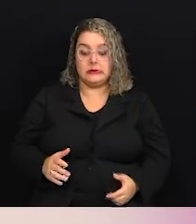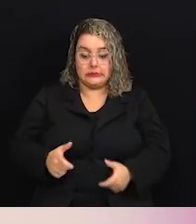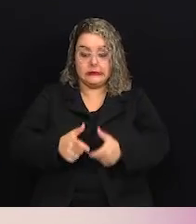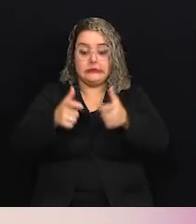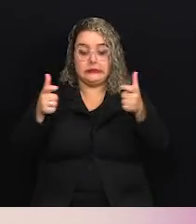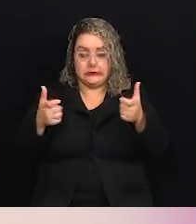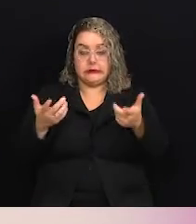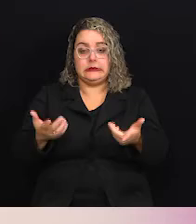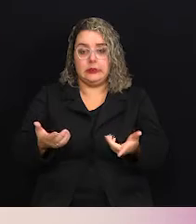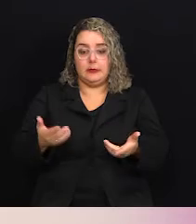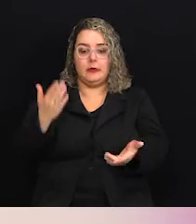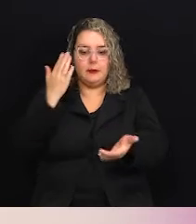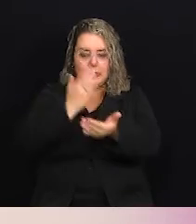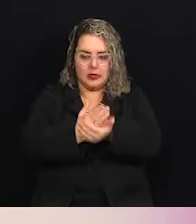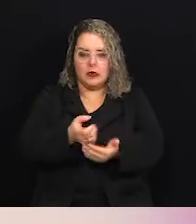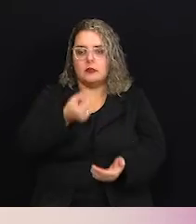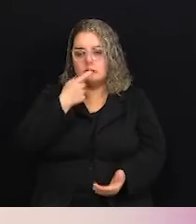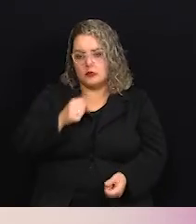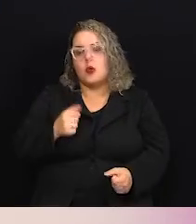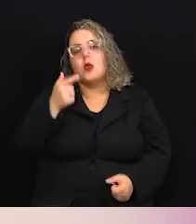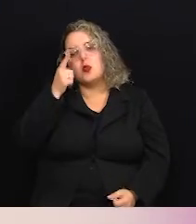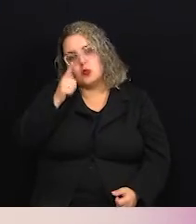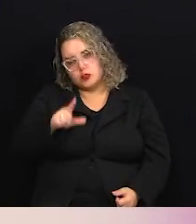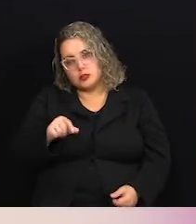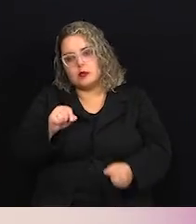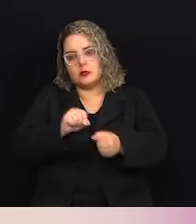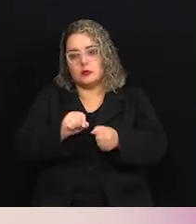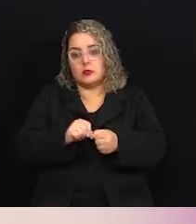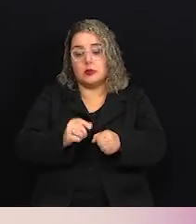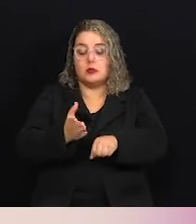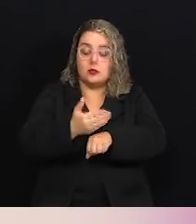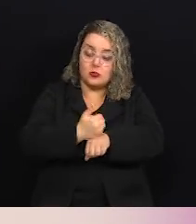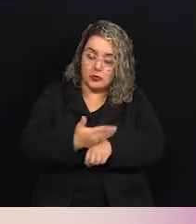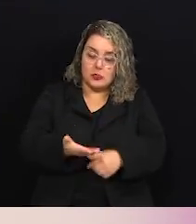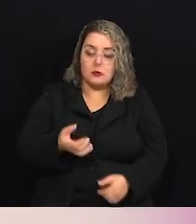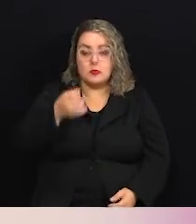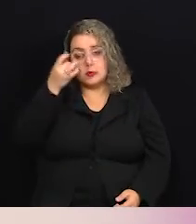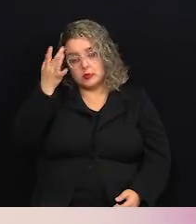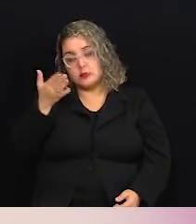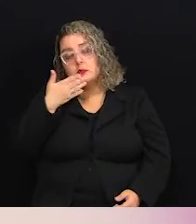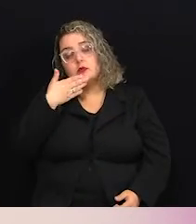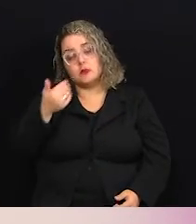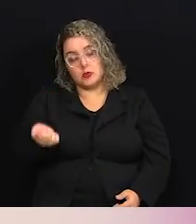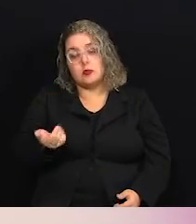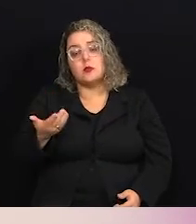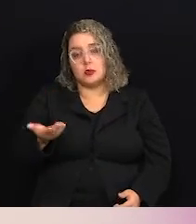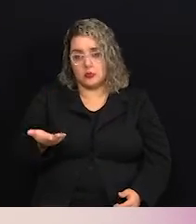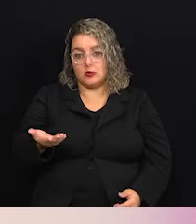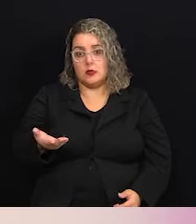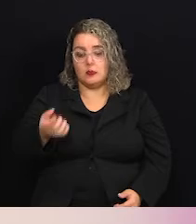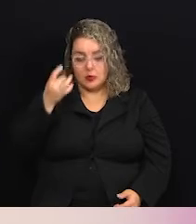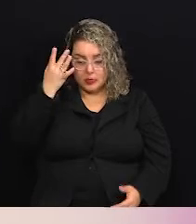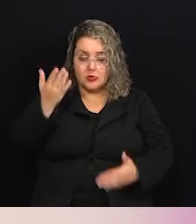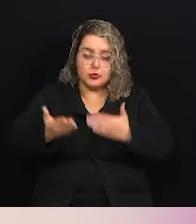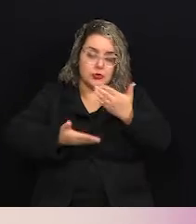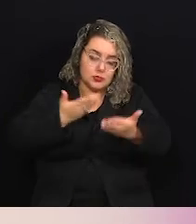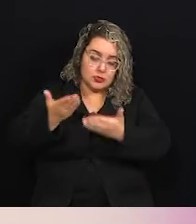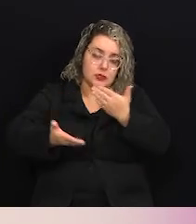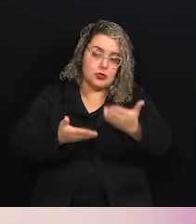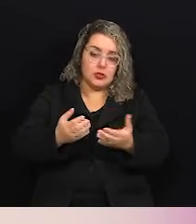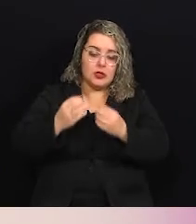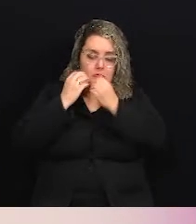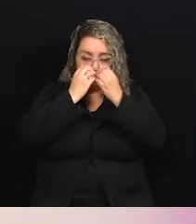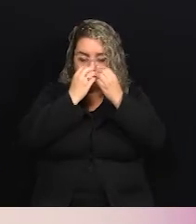para conseguir ficar sem medicação. Dá para fazer, mas quanto mais cedo, mais fácil, melhor e mais fácil